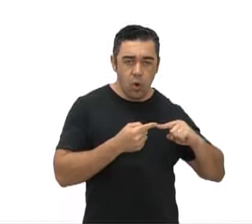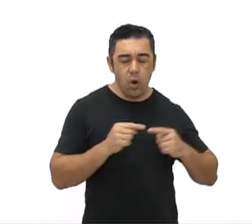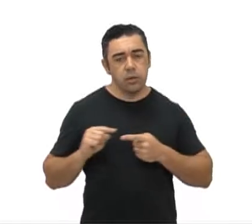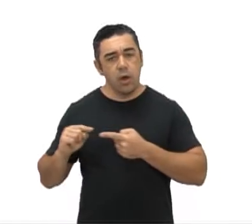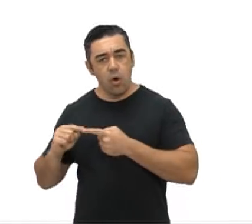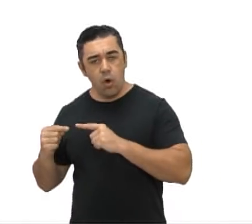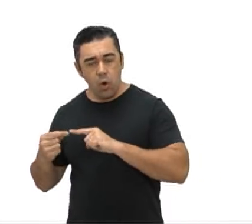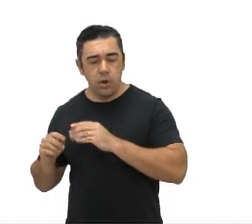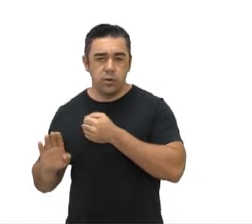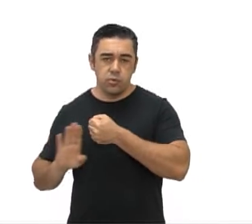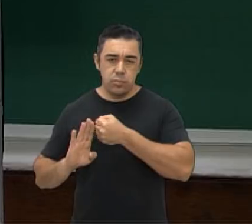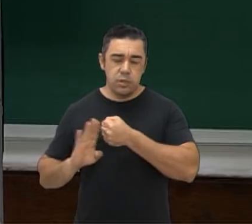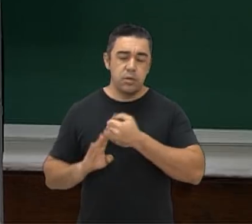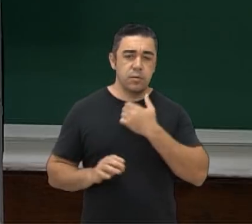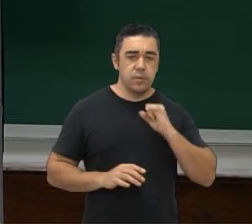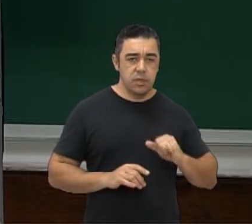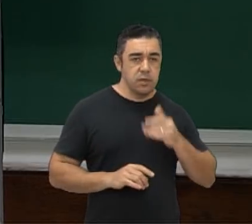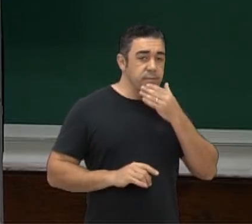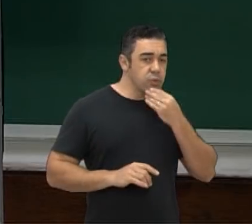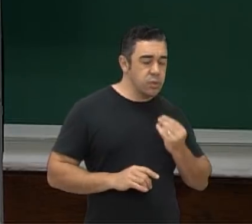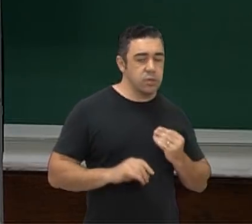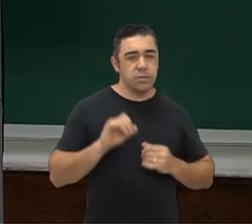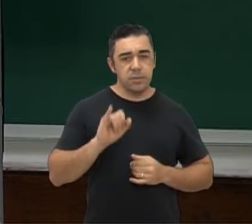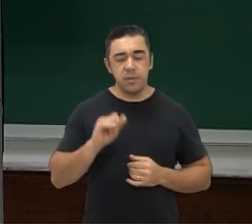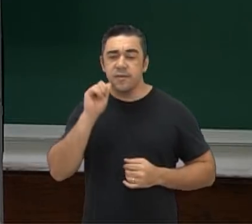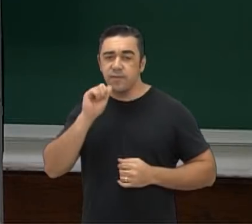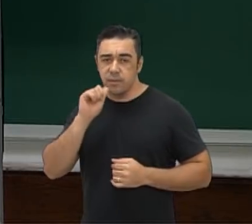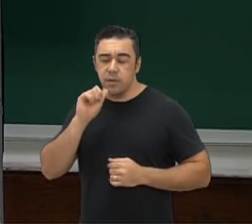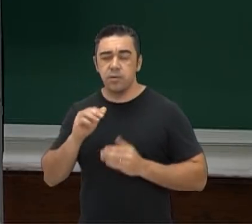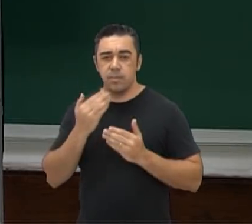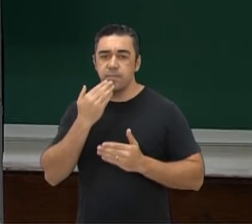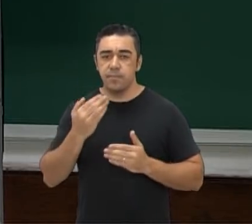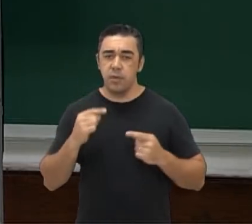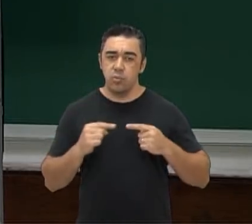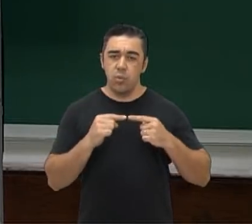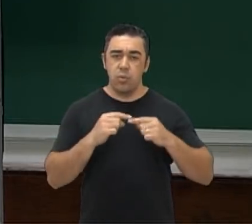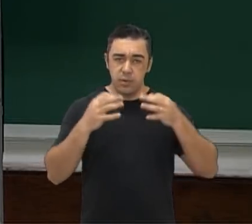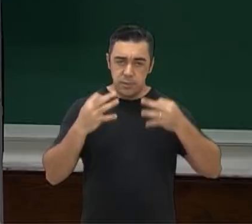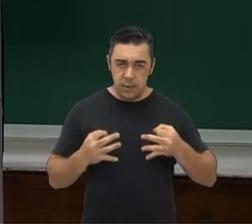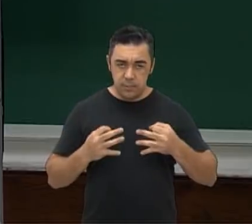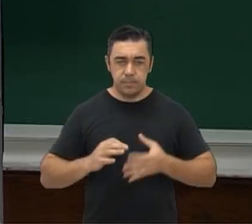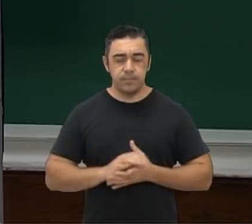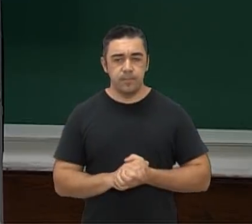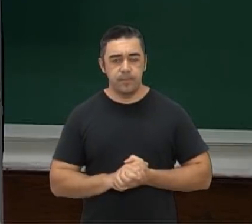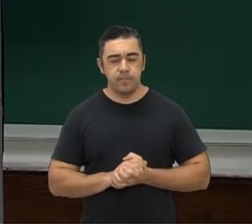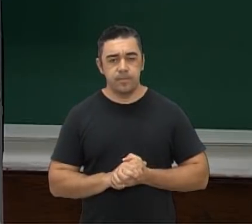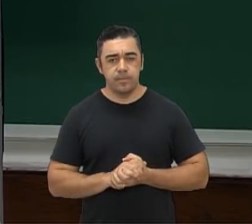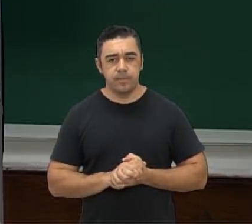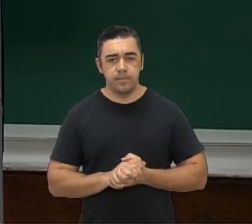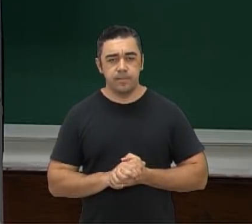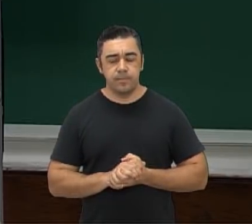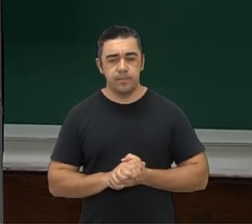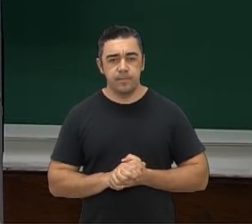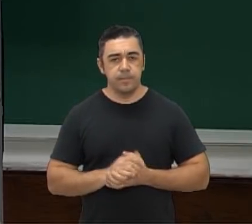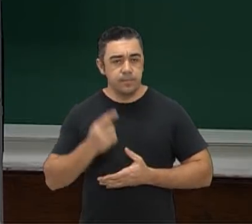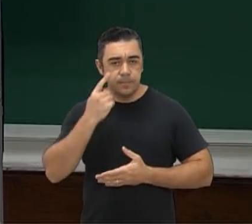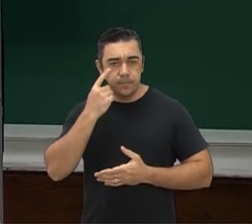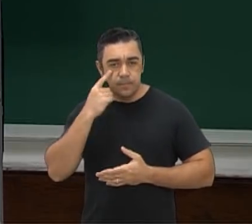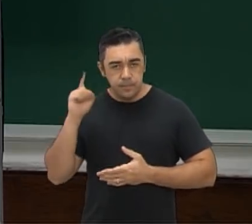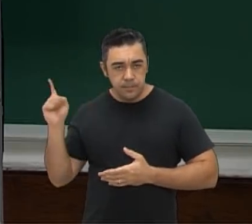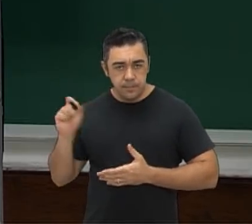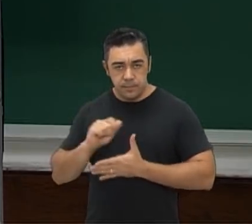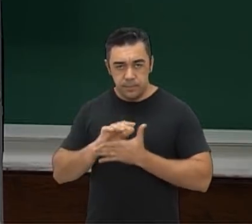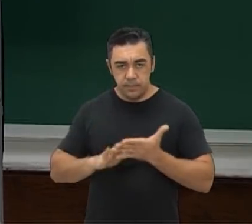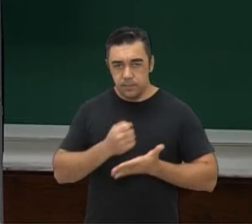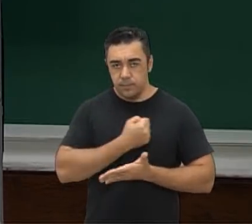é um substantivo feminino, pede a concordância também ali no feminino para a palavra pequena, ok? Vamos ver aqui agora no